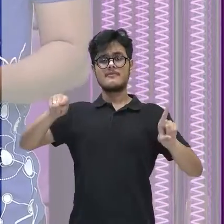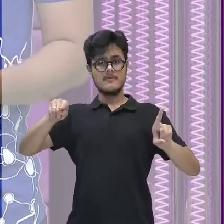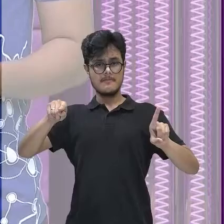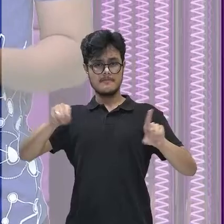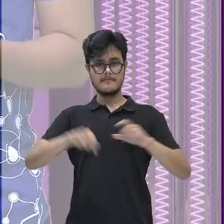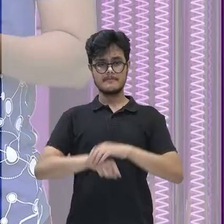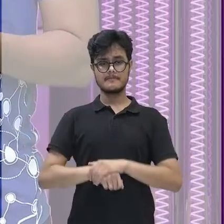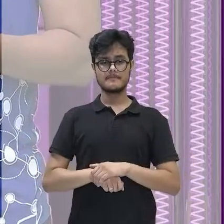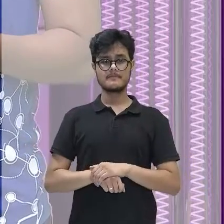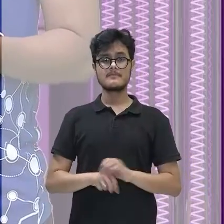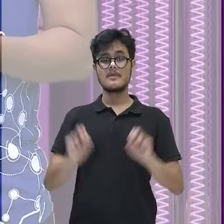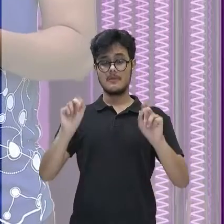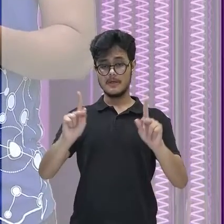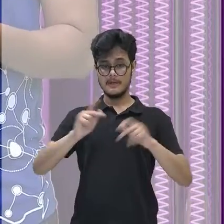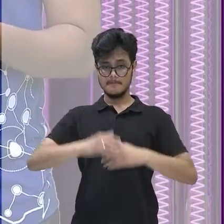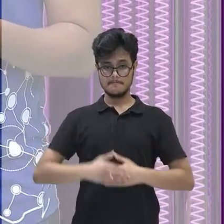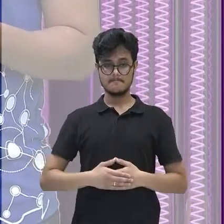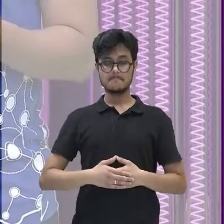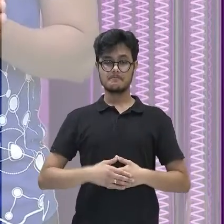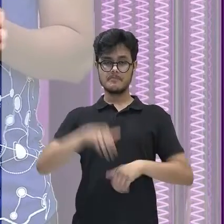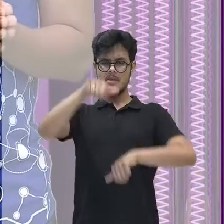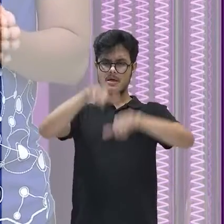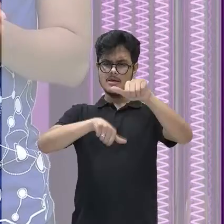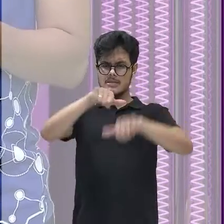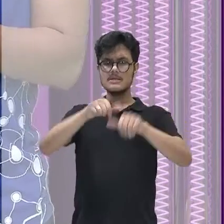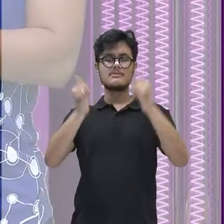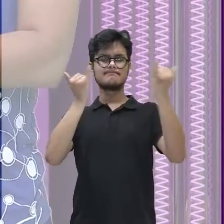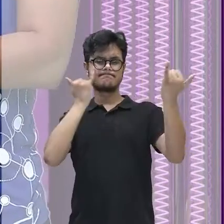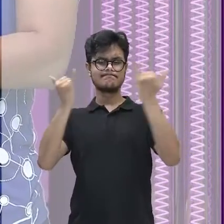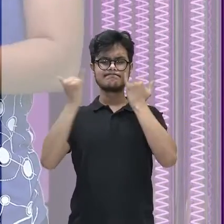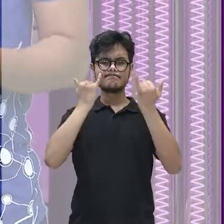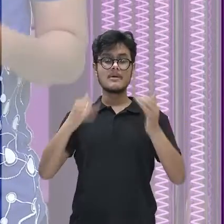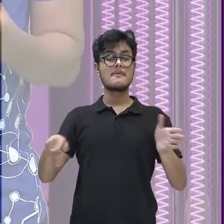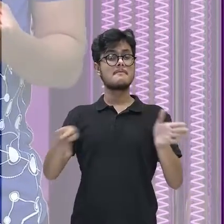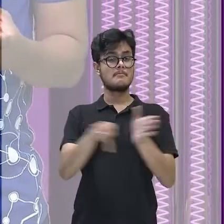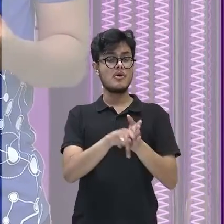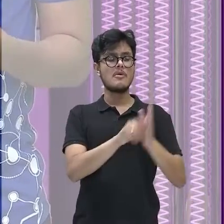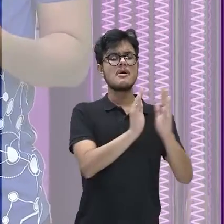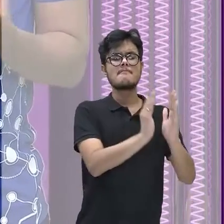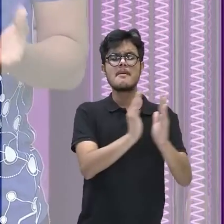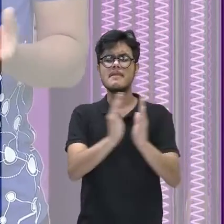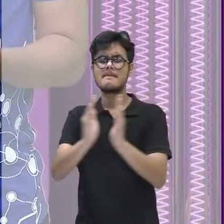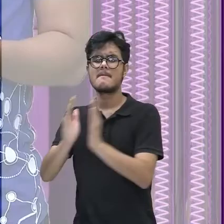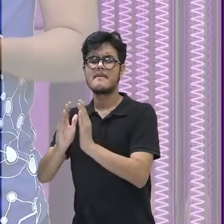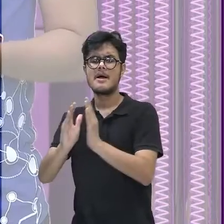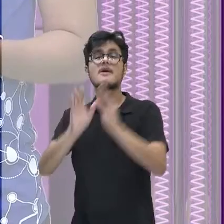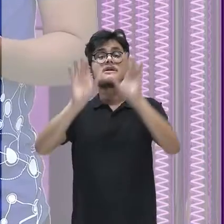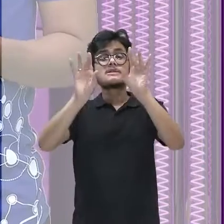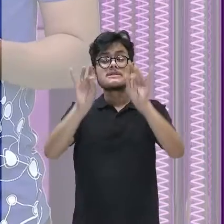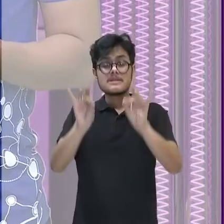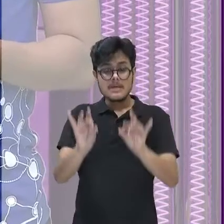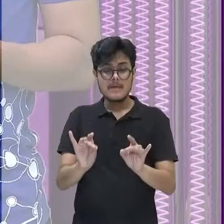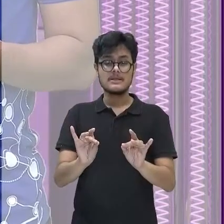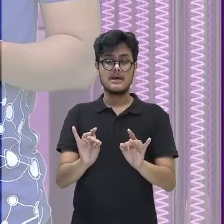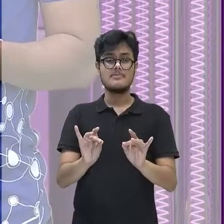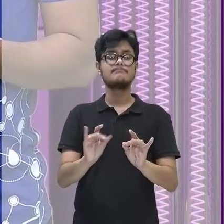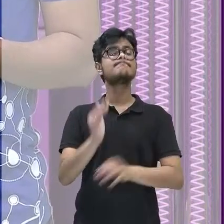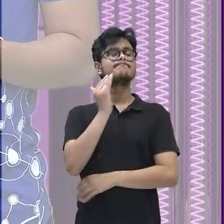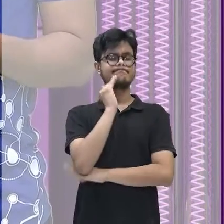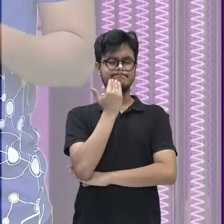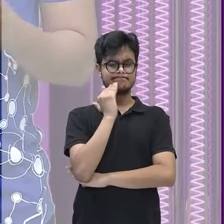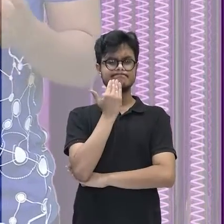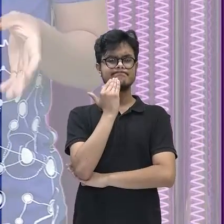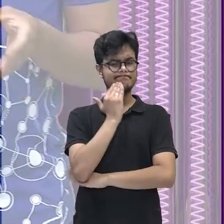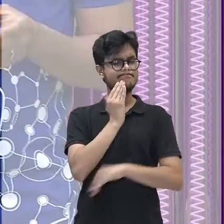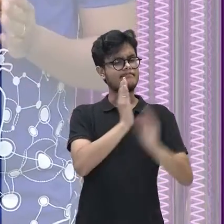informações. Tudo bem? Analisar os dados de forma individual, buscando interpretá-los isoladamente.